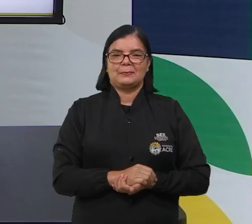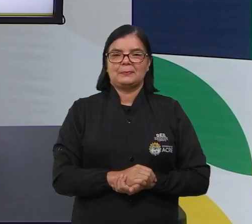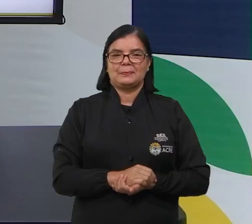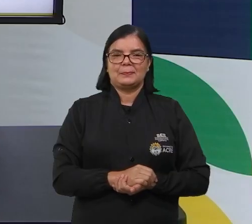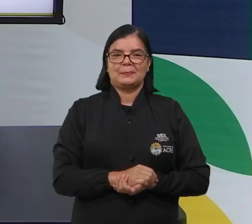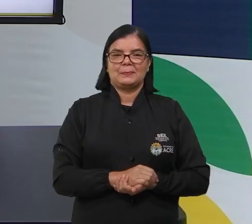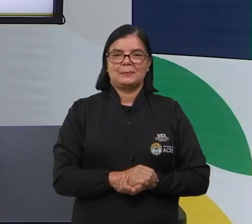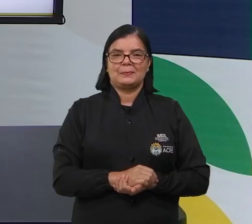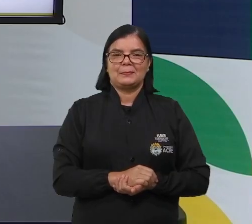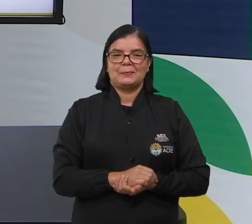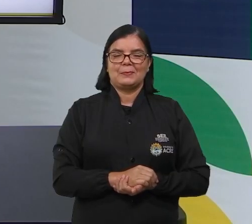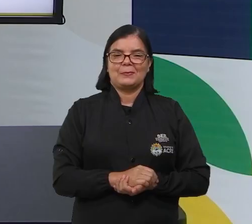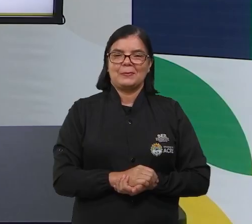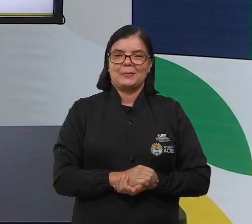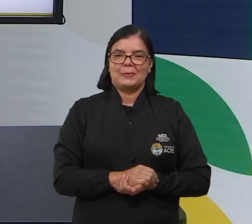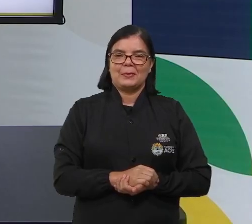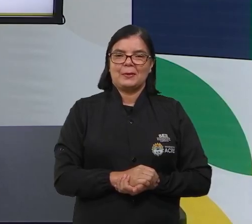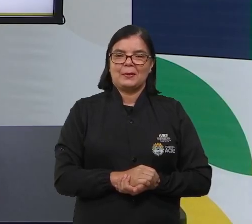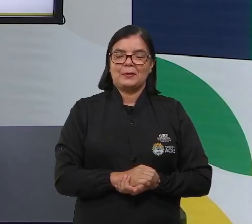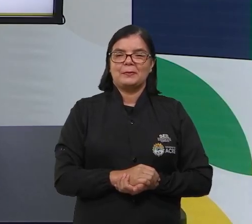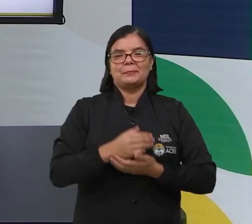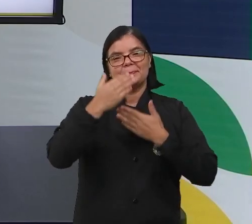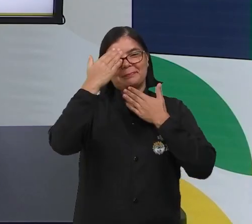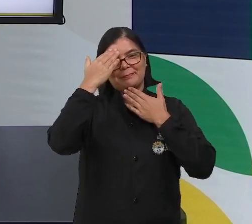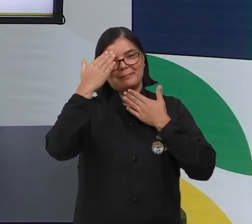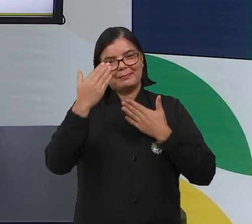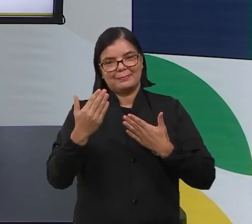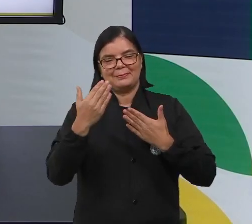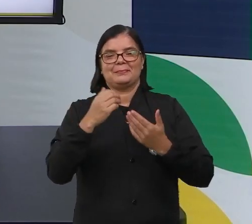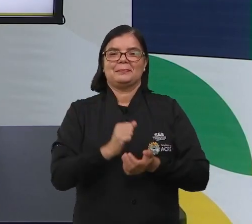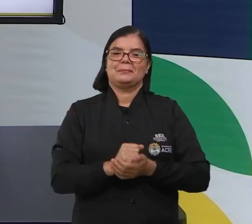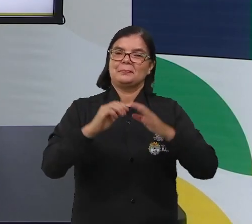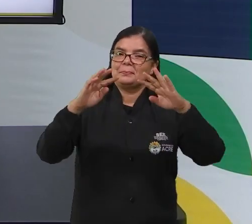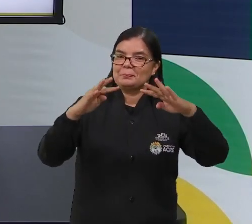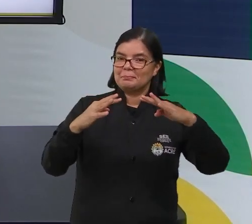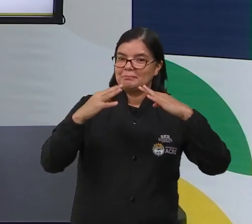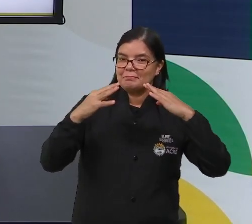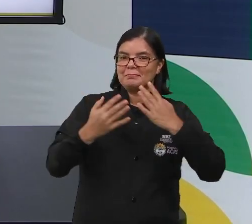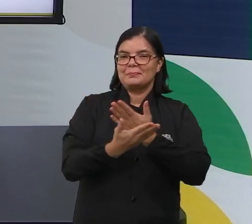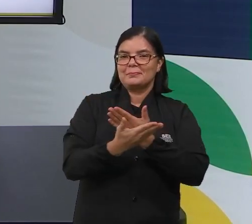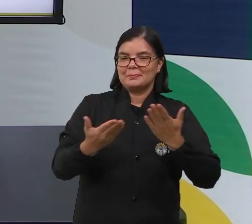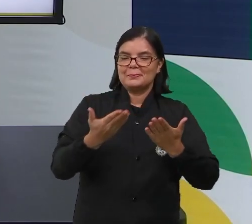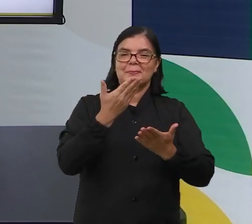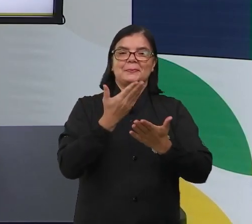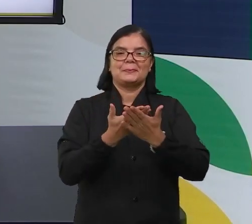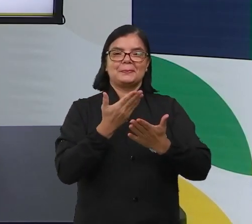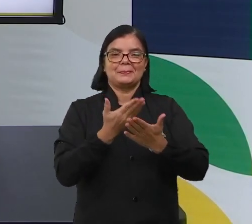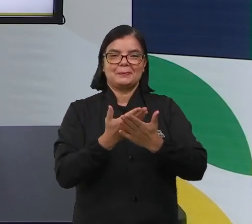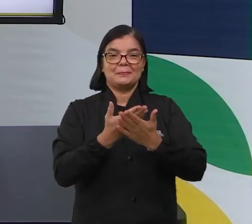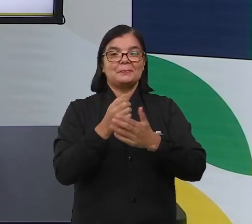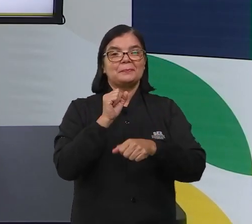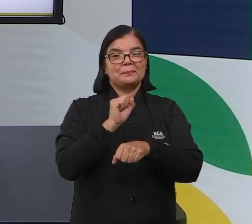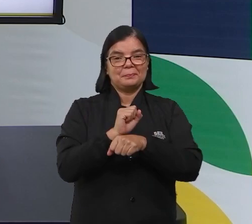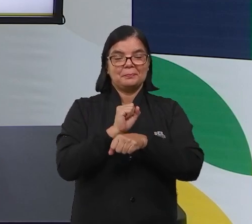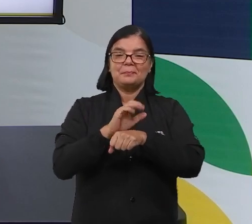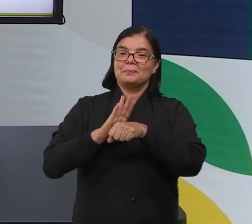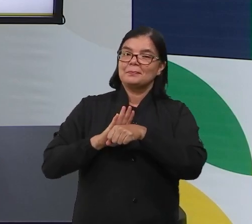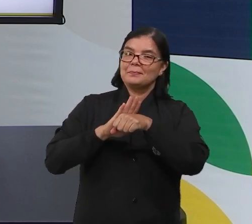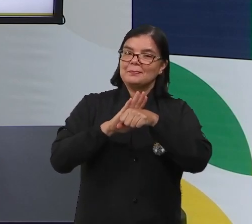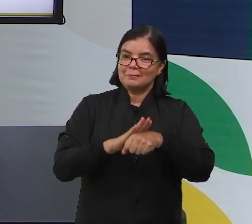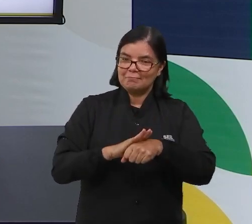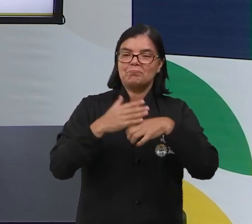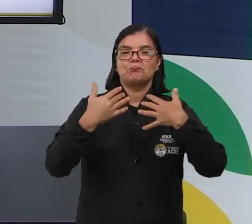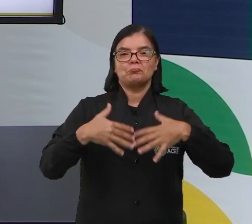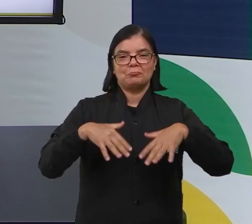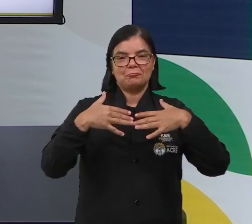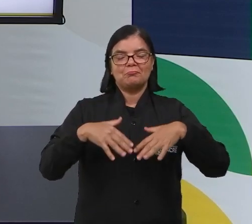igualitária. Gente, muito obrigado pela atenção de vocês à nossa aula de hoje. Espero ter contribuído